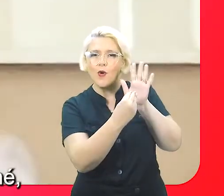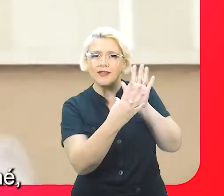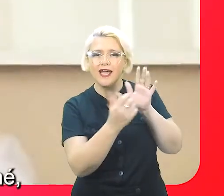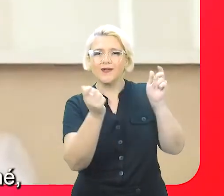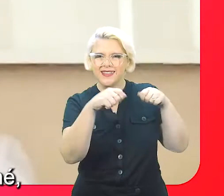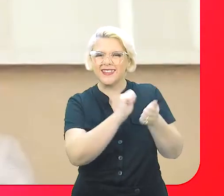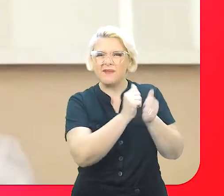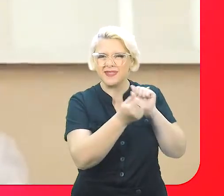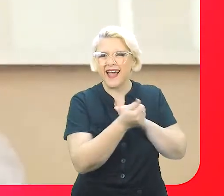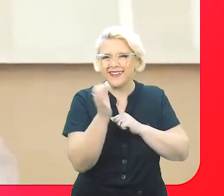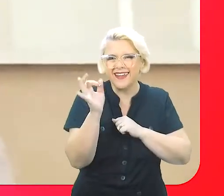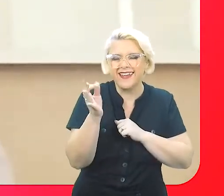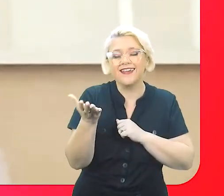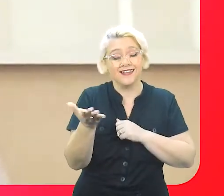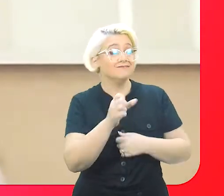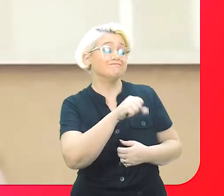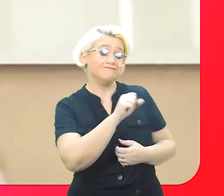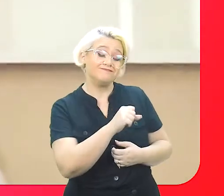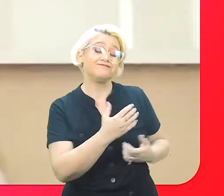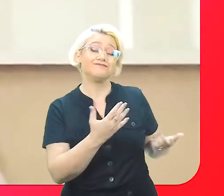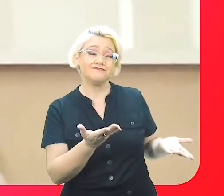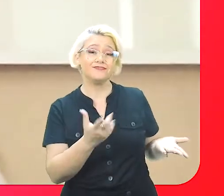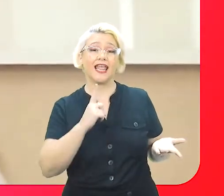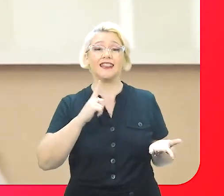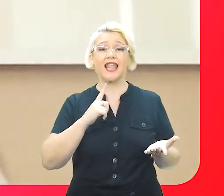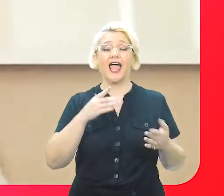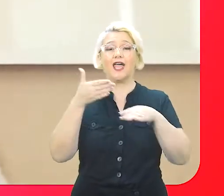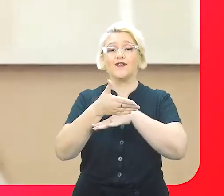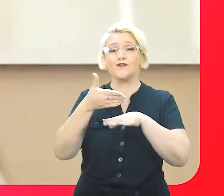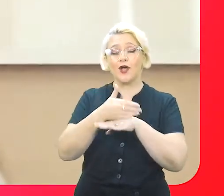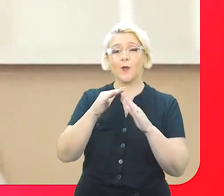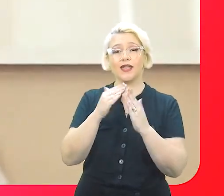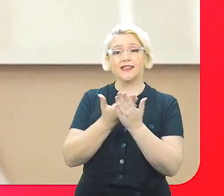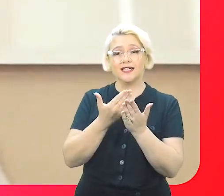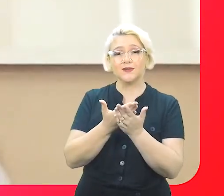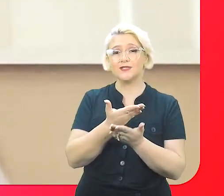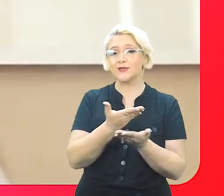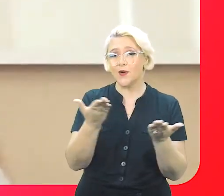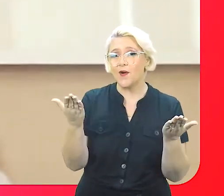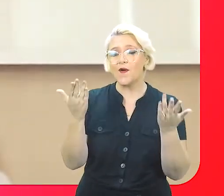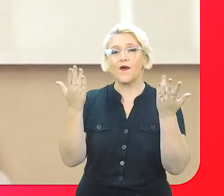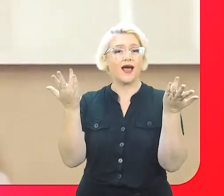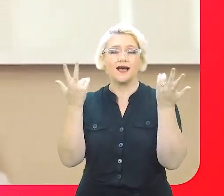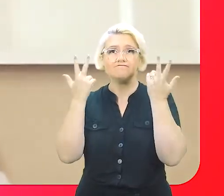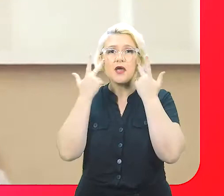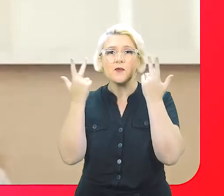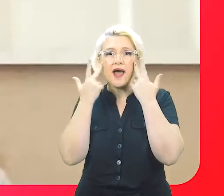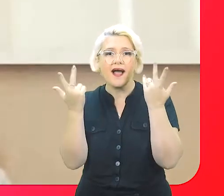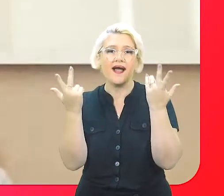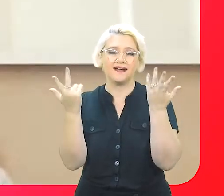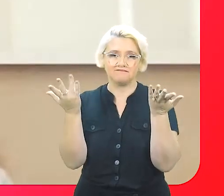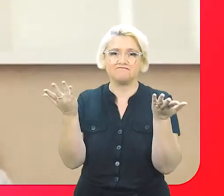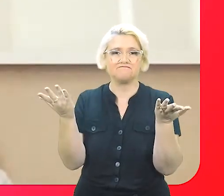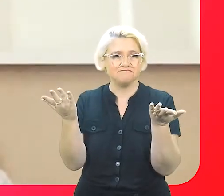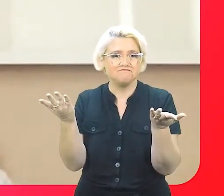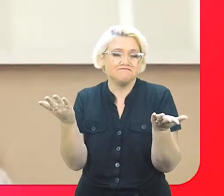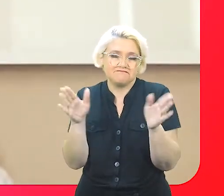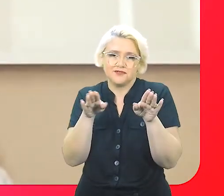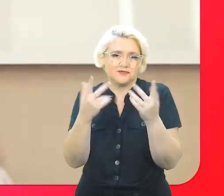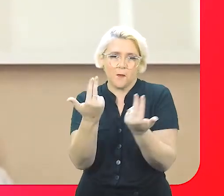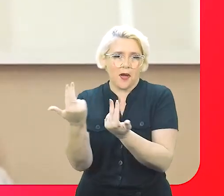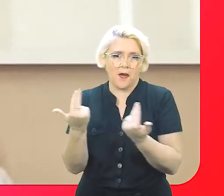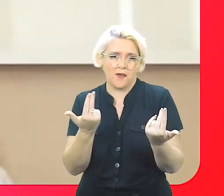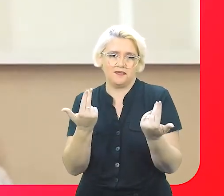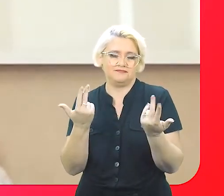as adaptadas, né? Sim. Elas estariam na escola